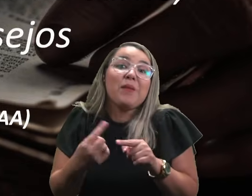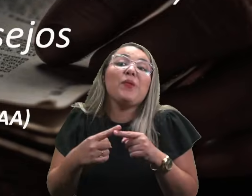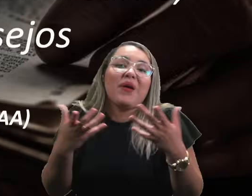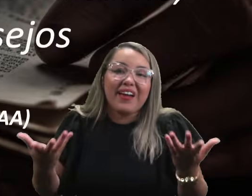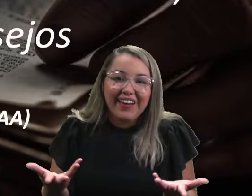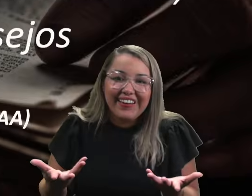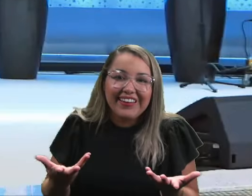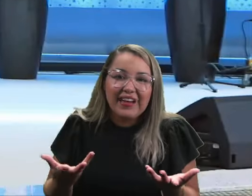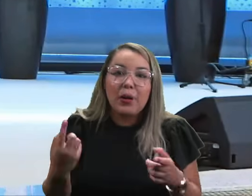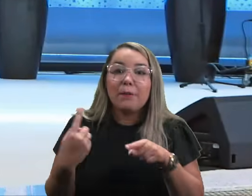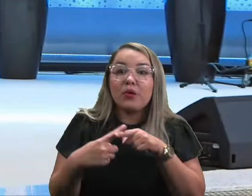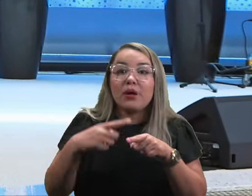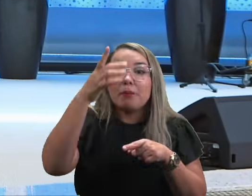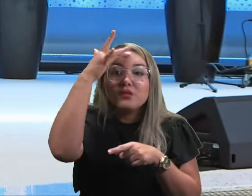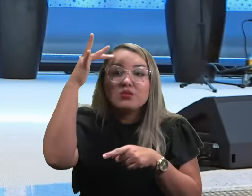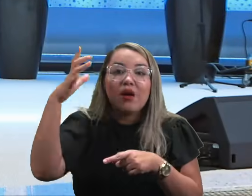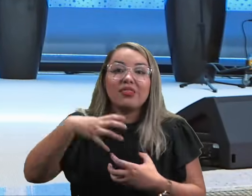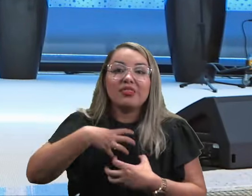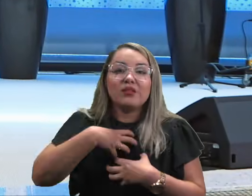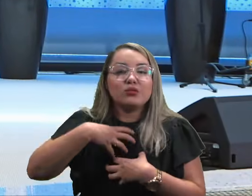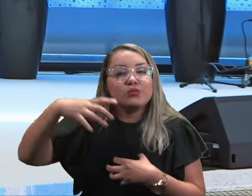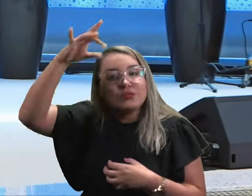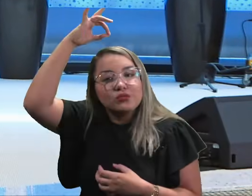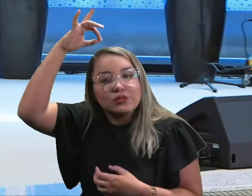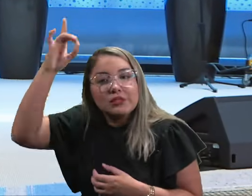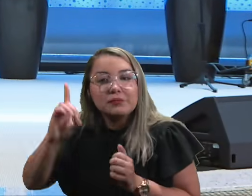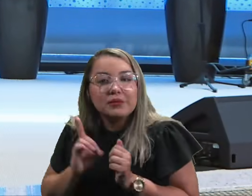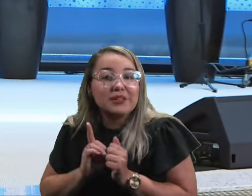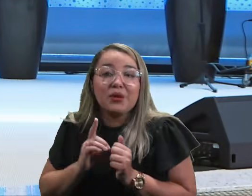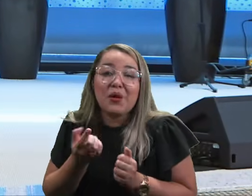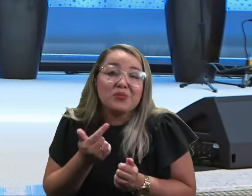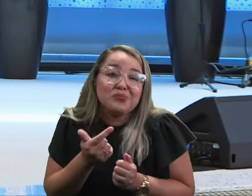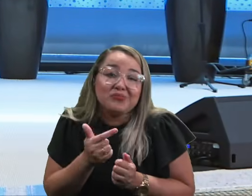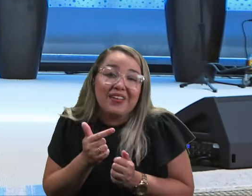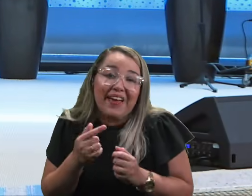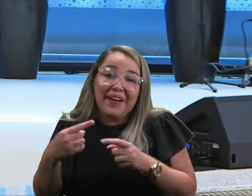novamente, quem tem o fruto do Espírito, a lei não mais os